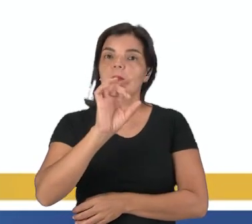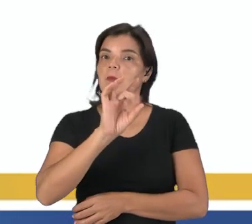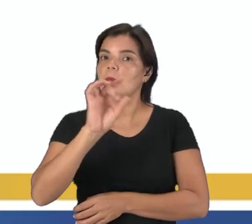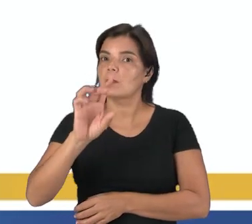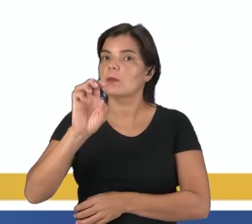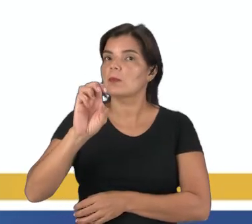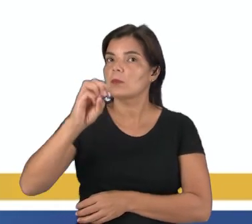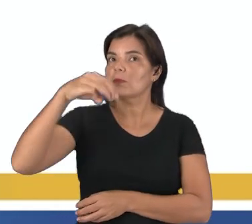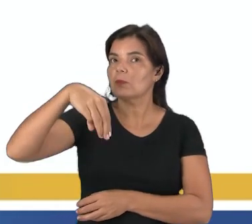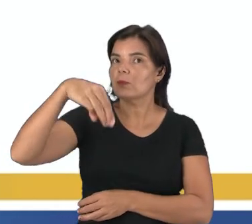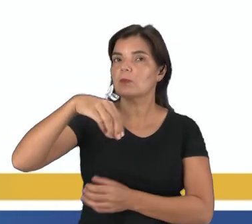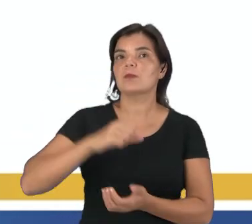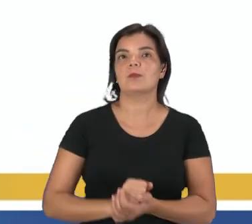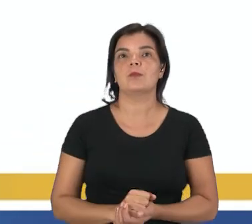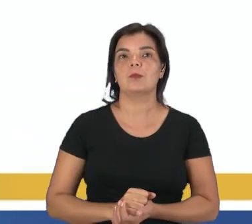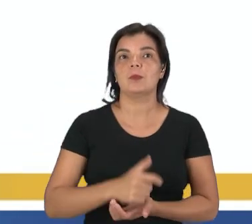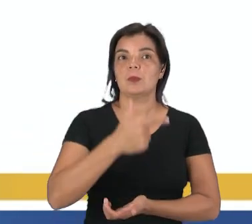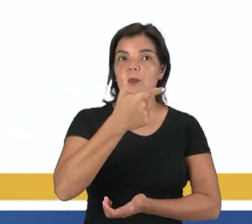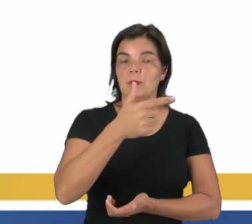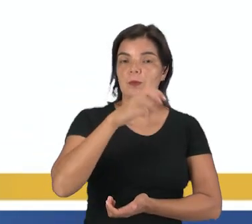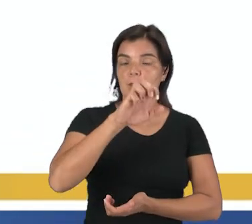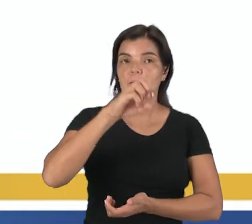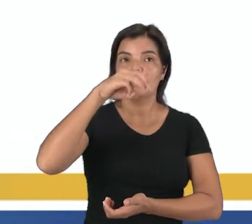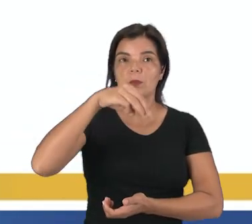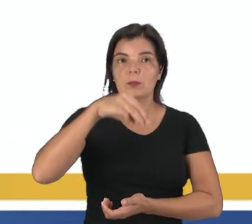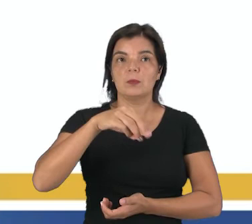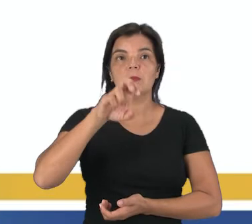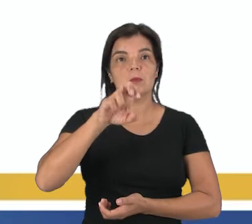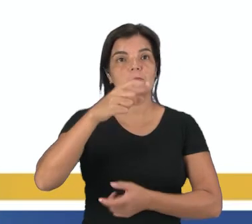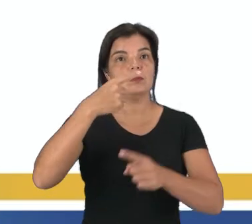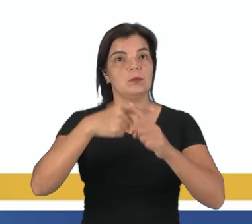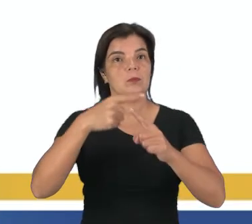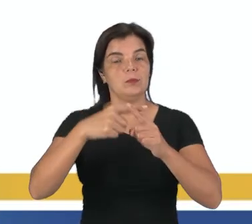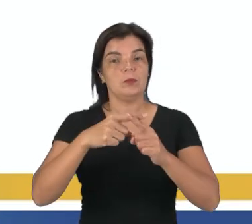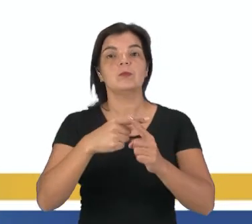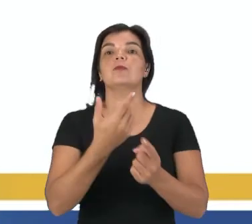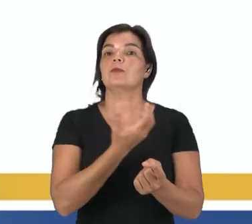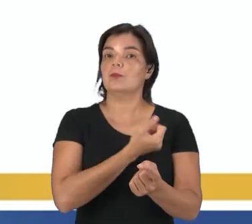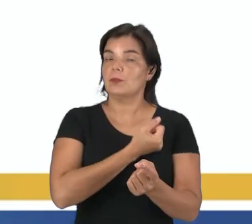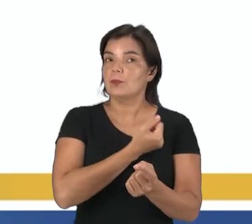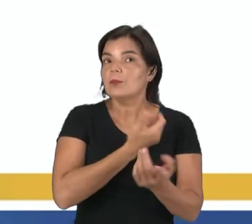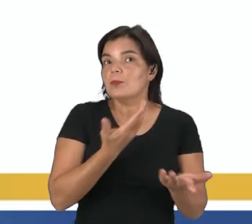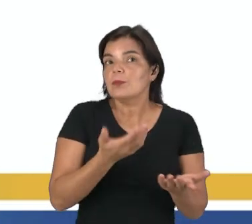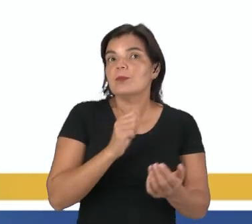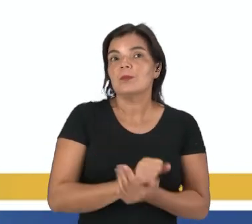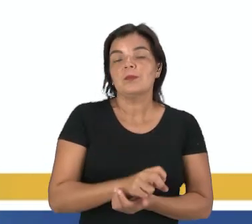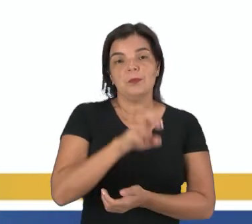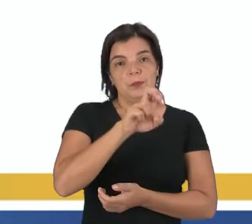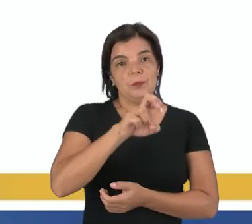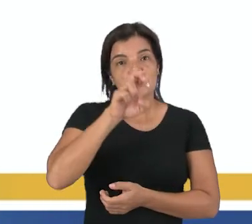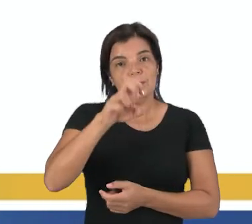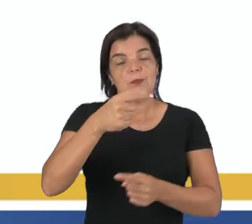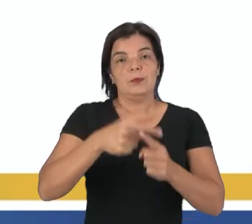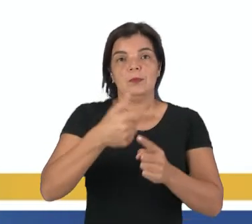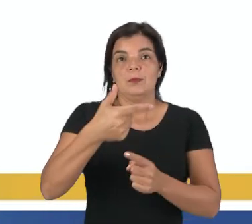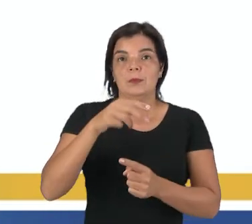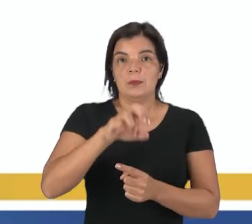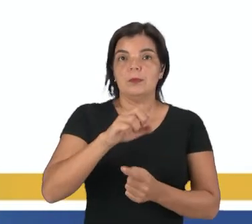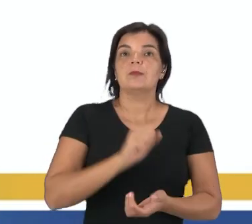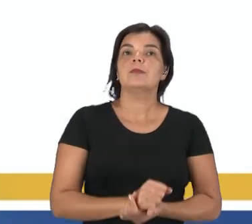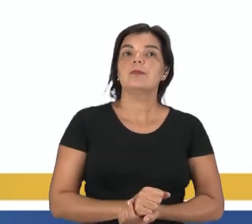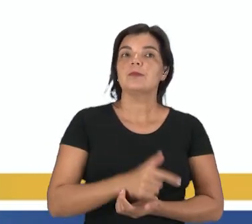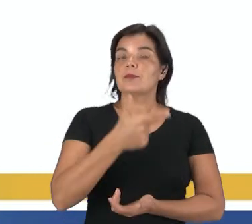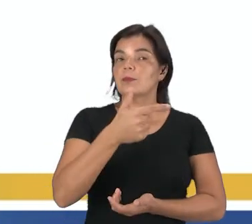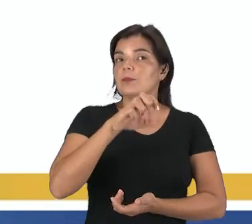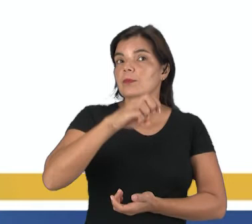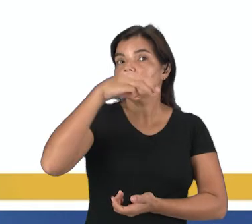minutos, ou seja, em 25 minutos ela gastará 5 vezes esse valor, né? Porque 5 vezes 5 vai dar 25. Então, em